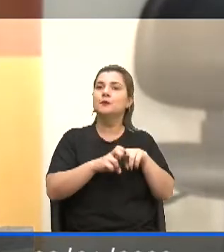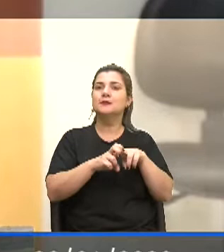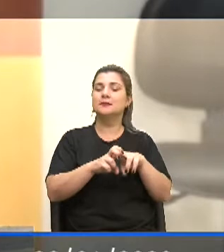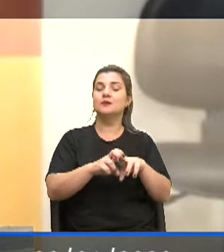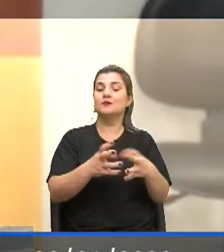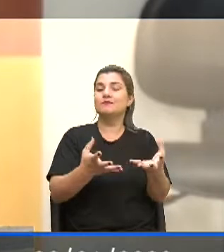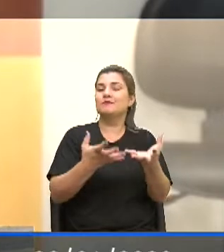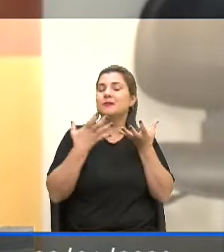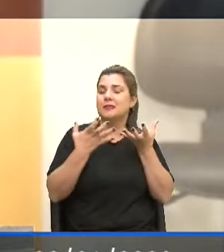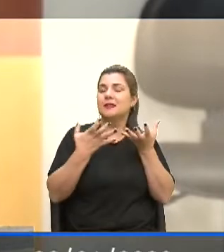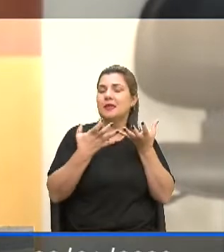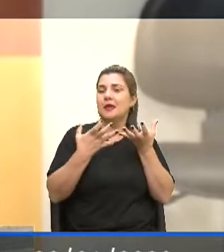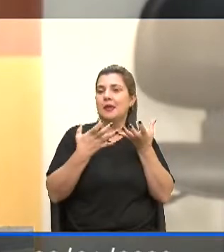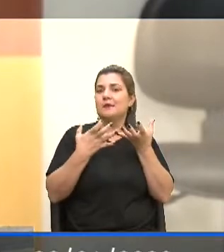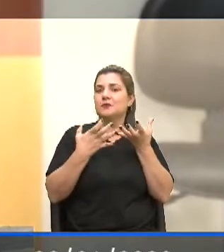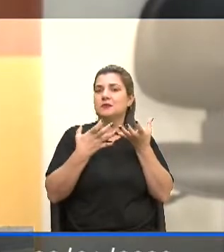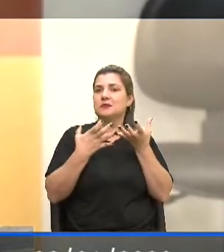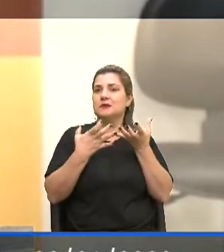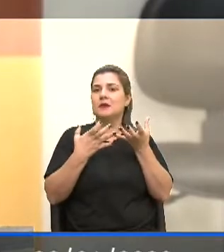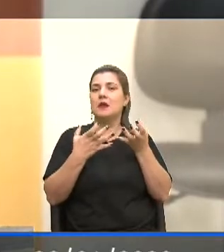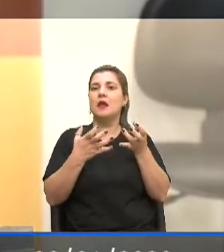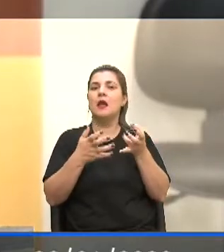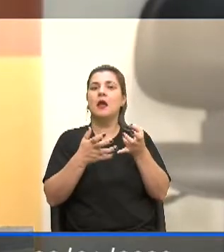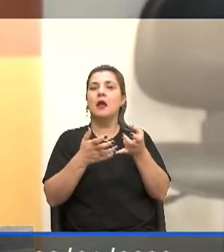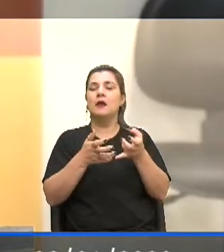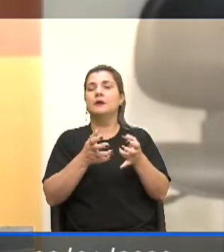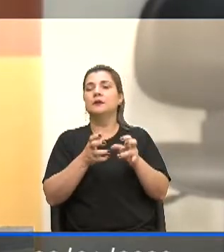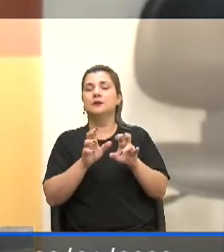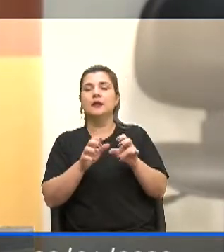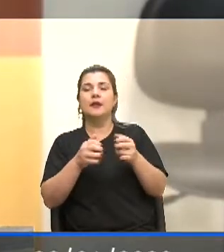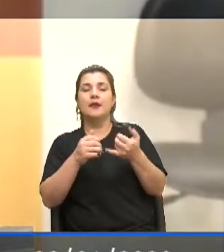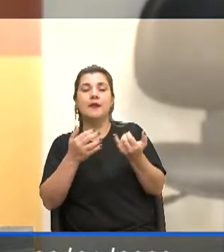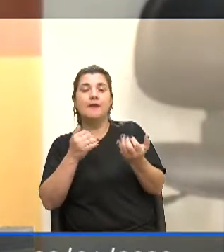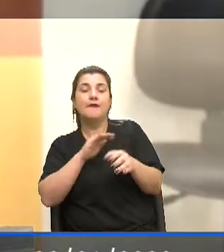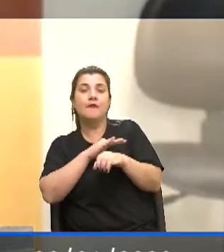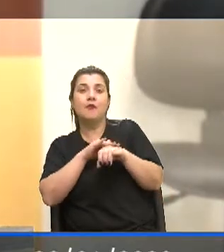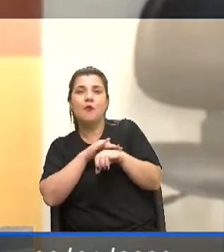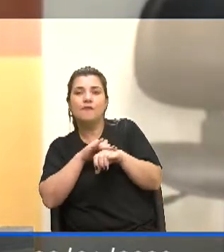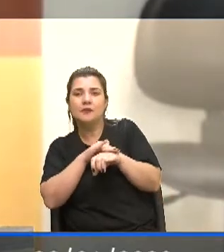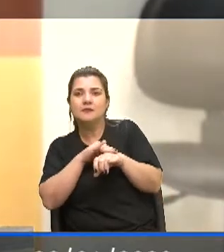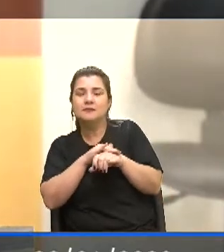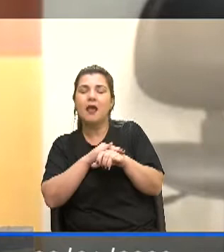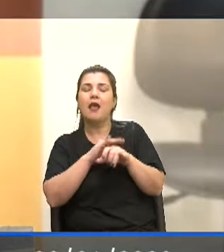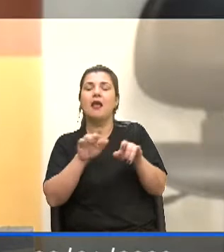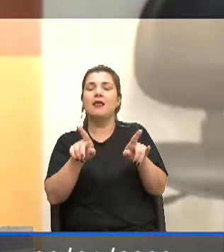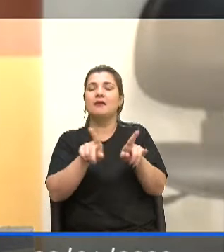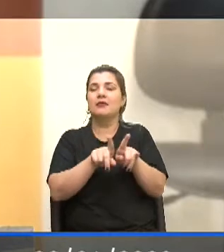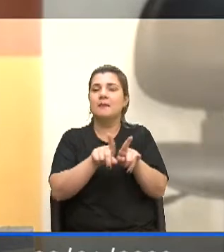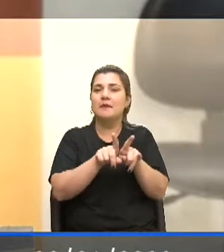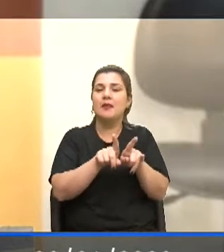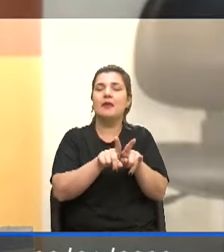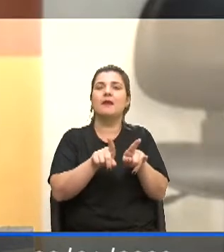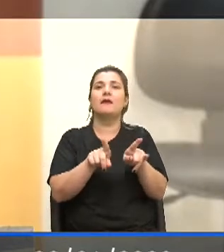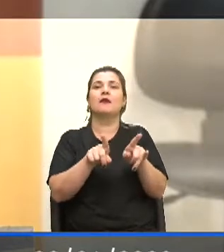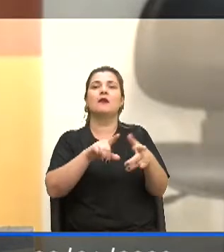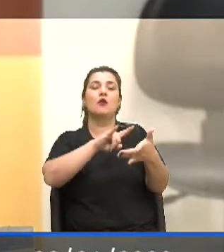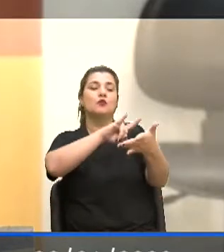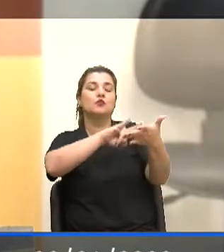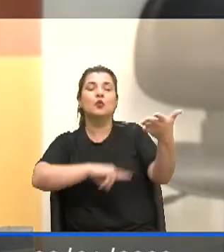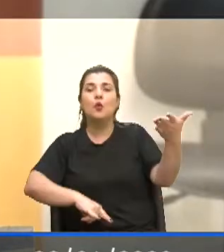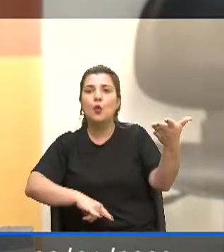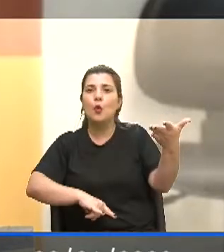tratar aqui hoje de um documento que também é muito relevante, que é uma